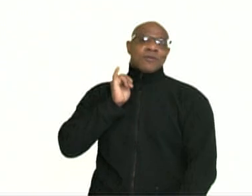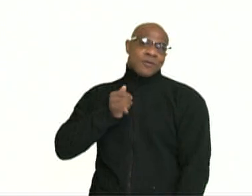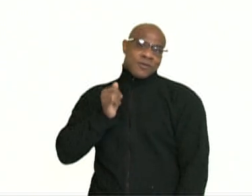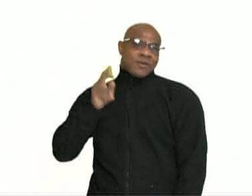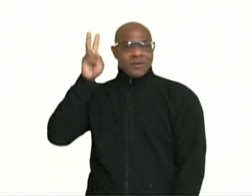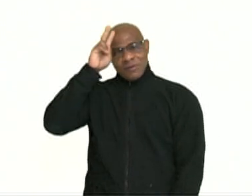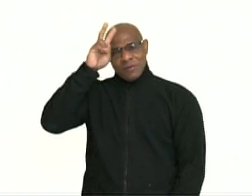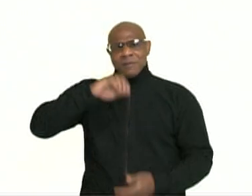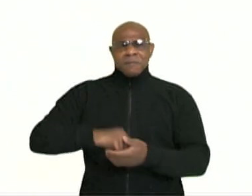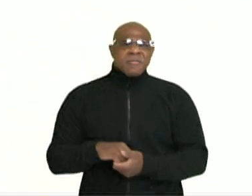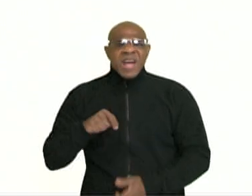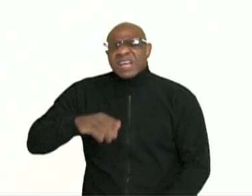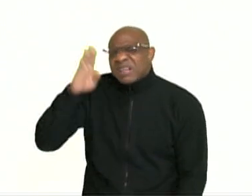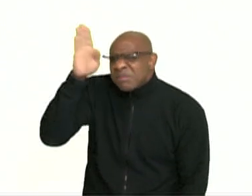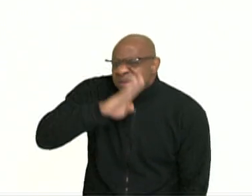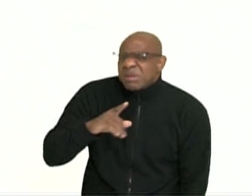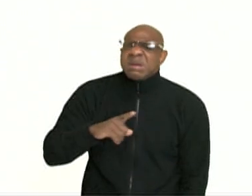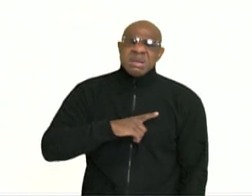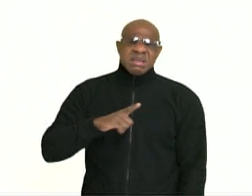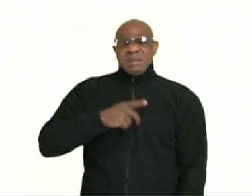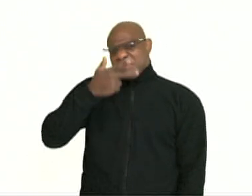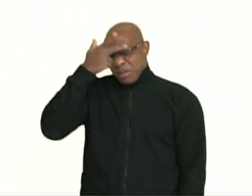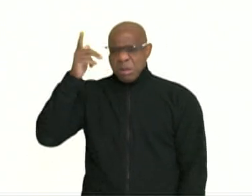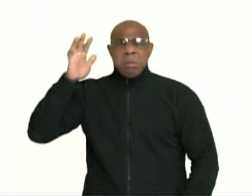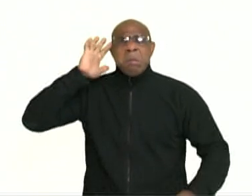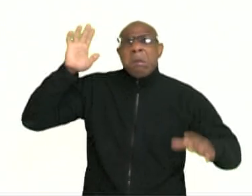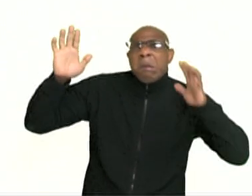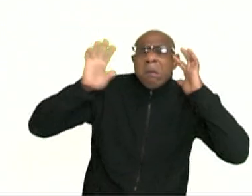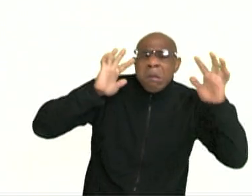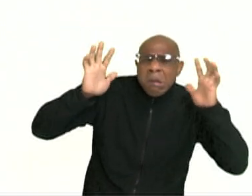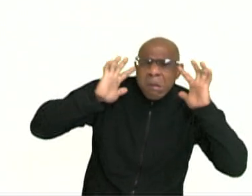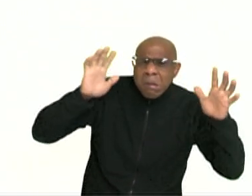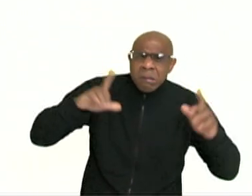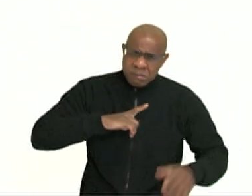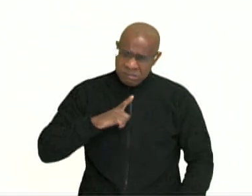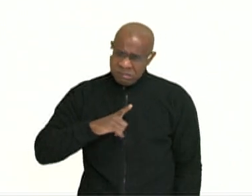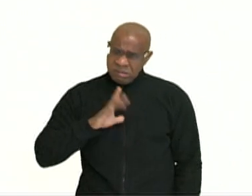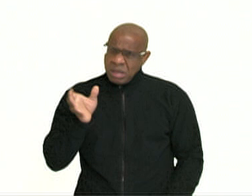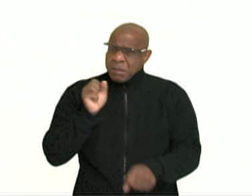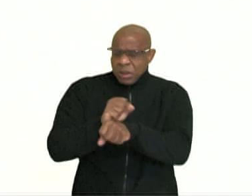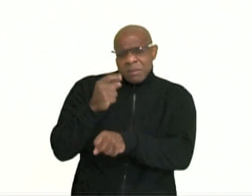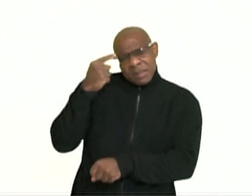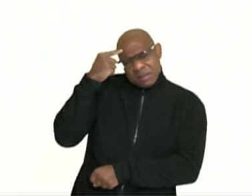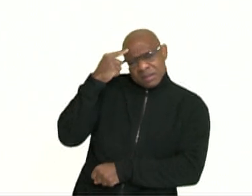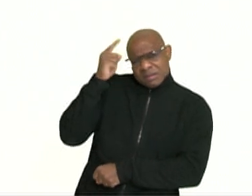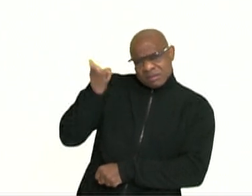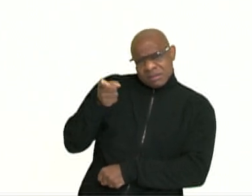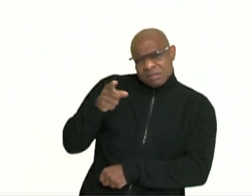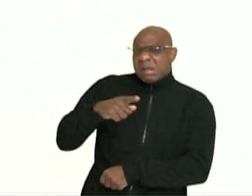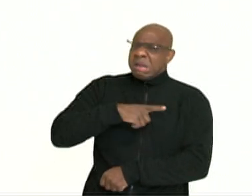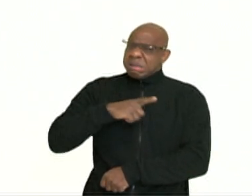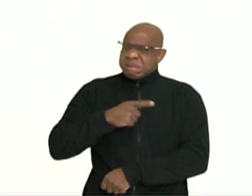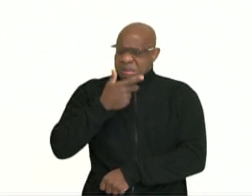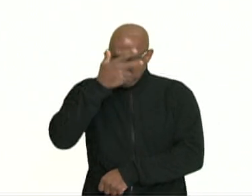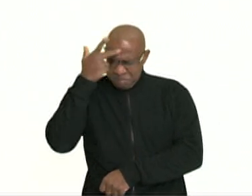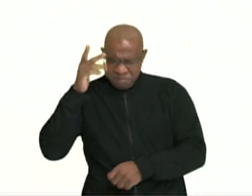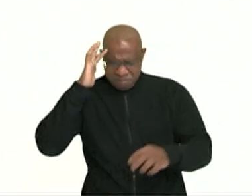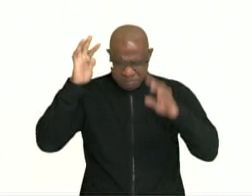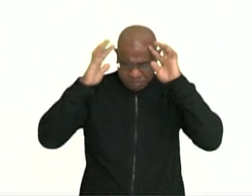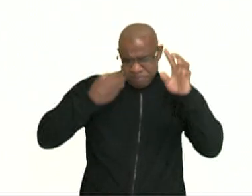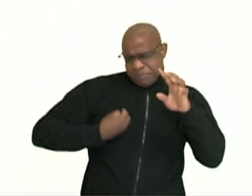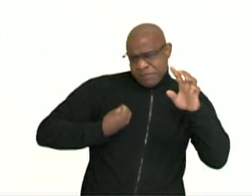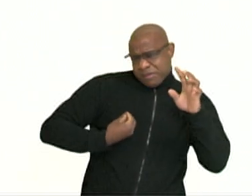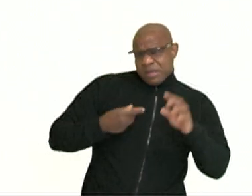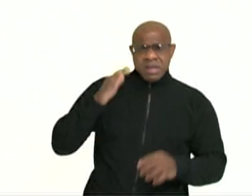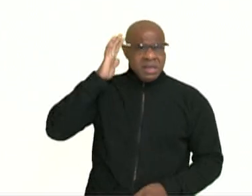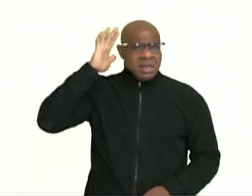Será que no Brasil existem seres imaginários? Já parou para pensar nisso? Será que existem seres imaginários, seres que